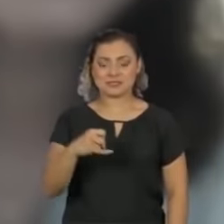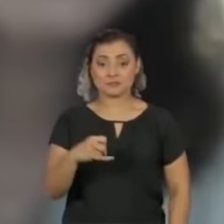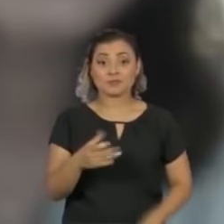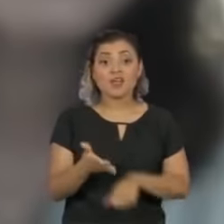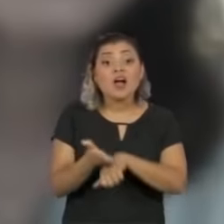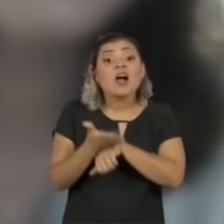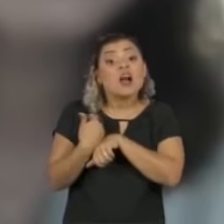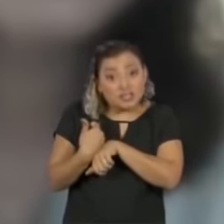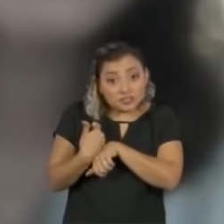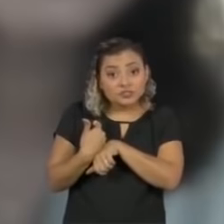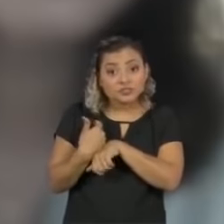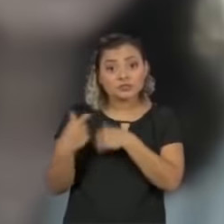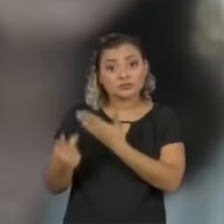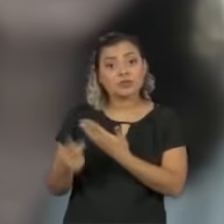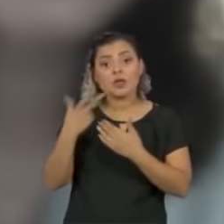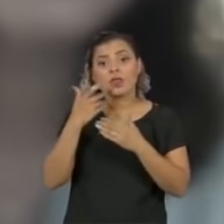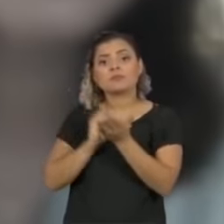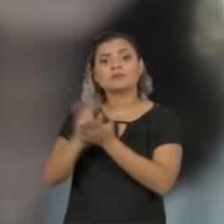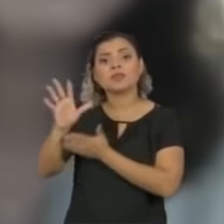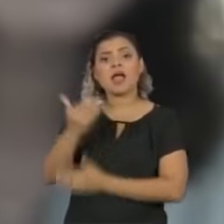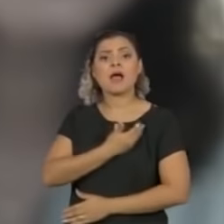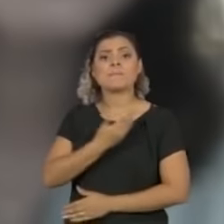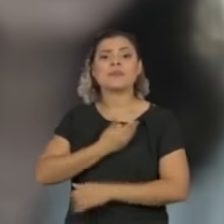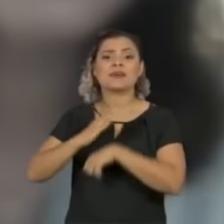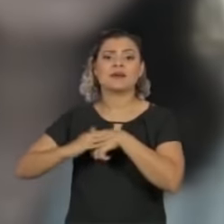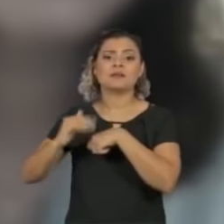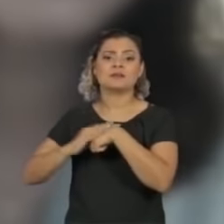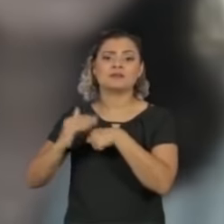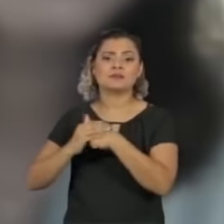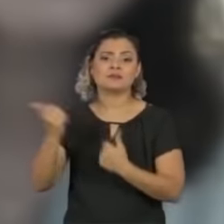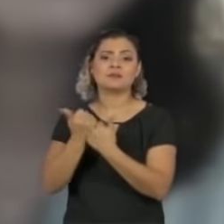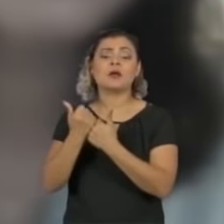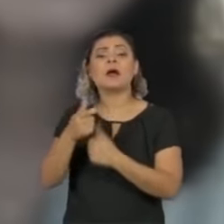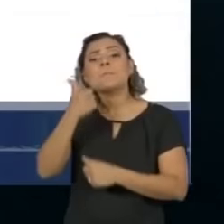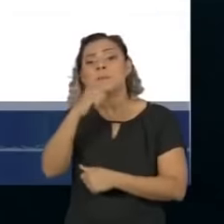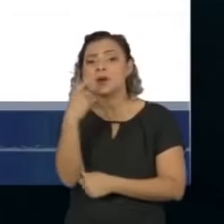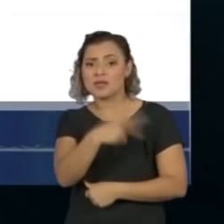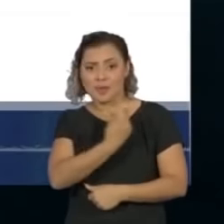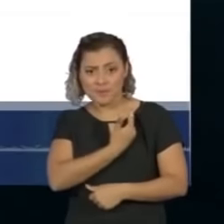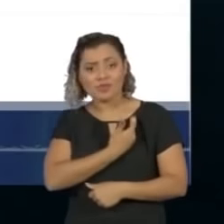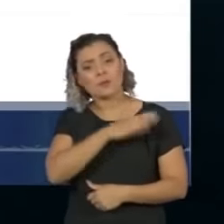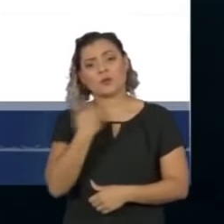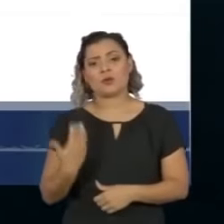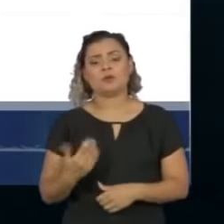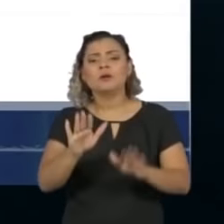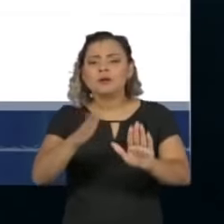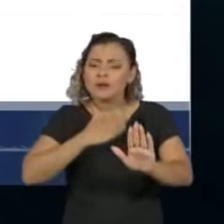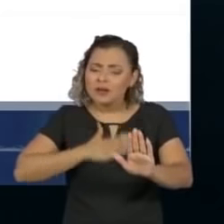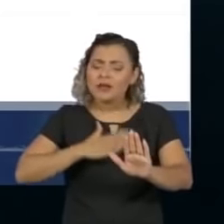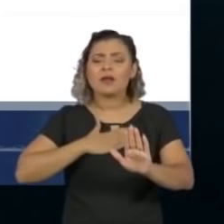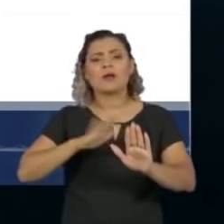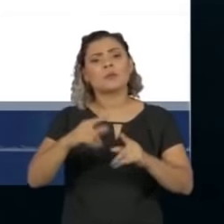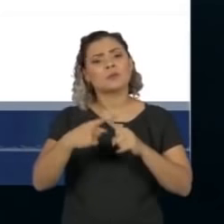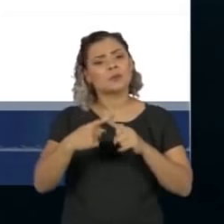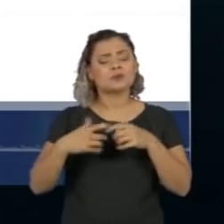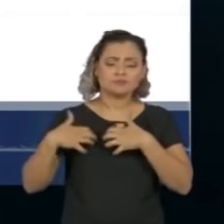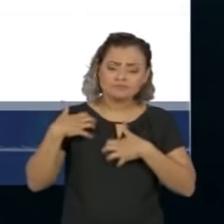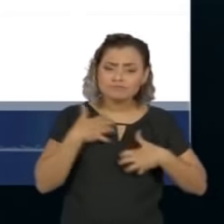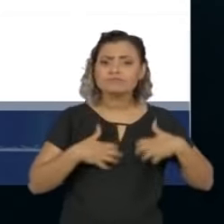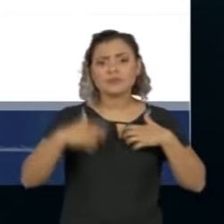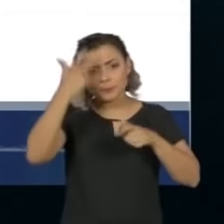véspera do acidente, ela mandou uma mensagem consolando uma amiga que havia perdido a mãe. A gente começa a lembrar das pessoas